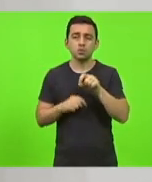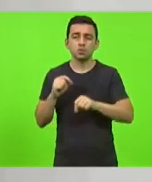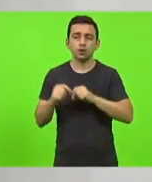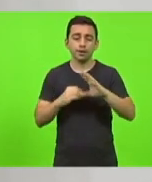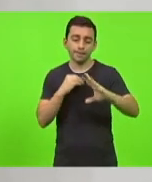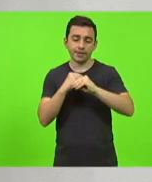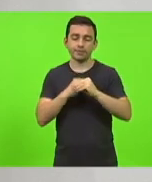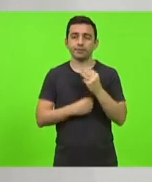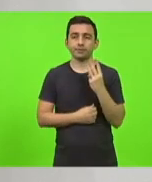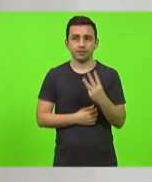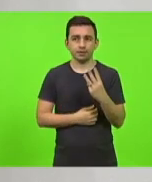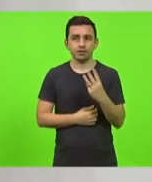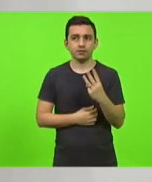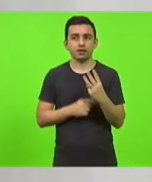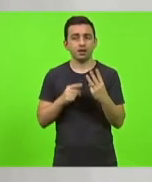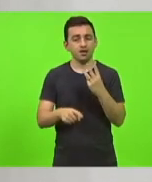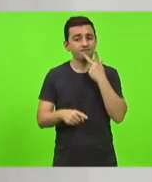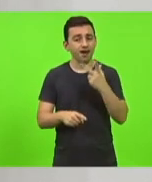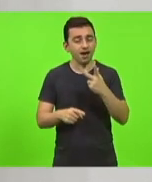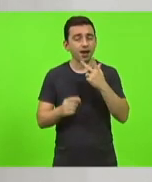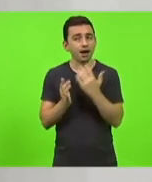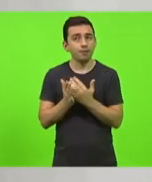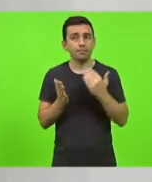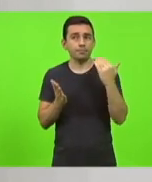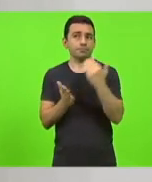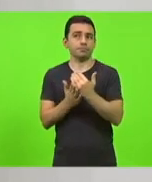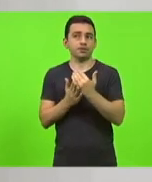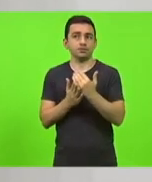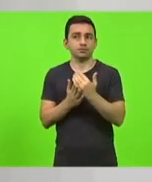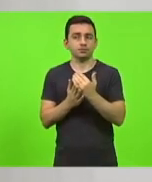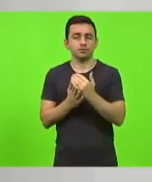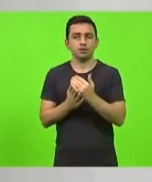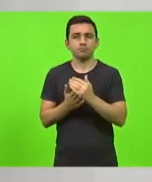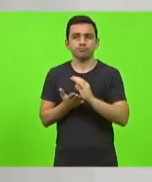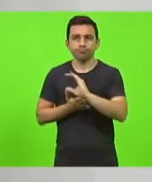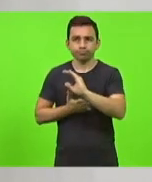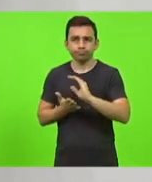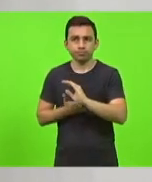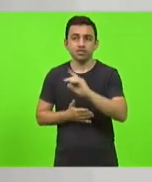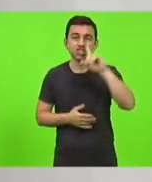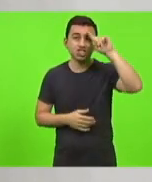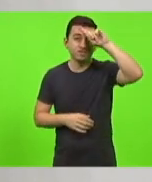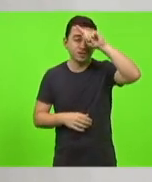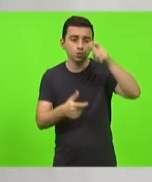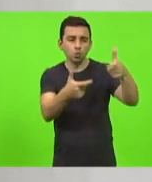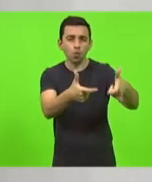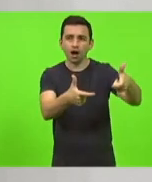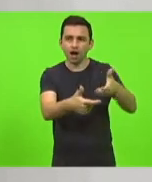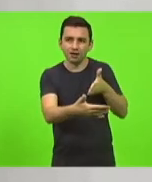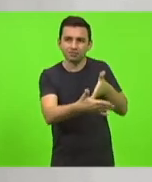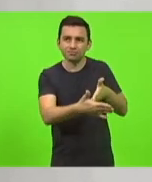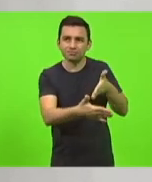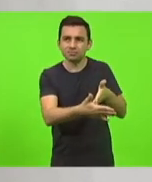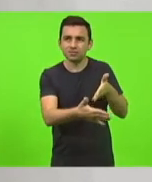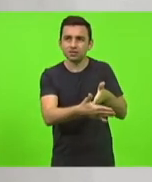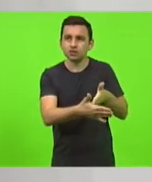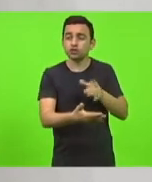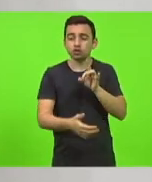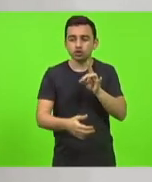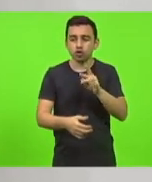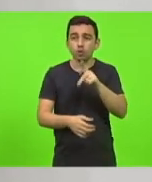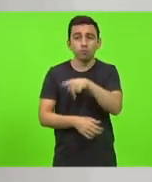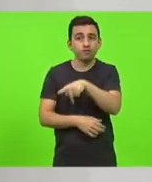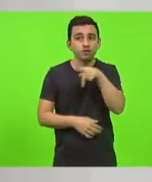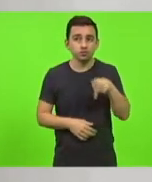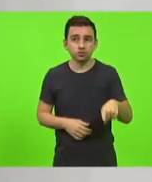3 trata de um adicional, uma gratificação de difícil acesso. É só para aquele